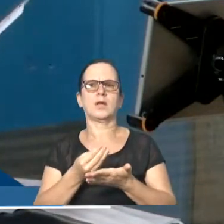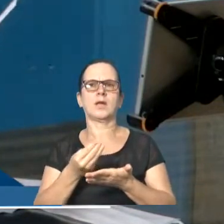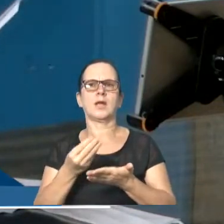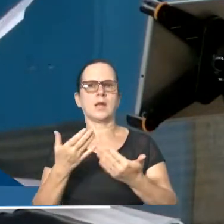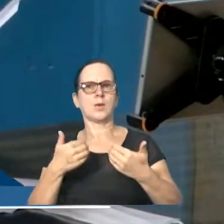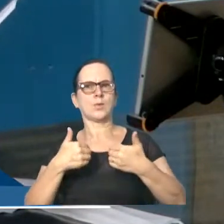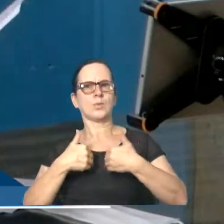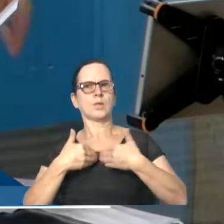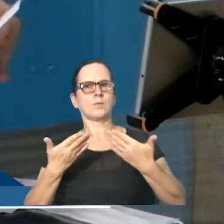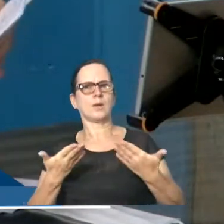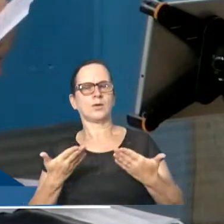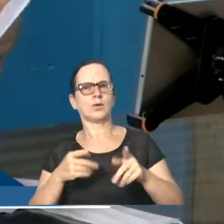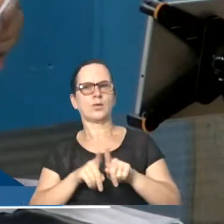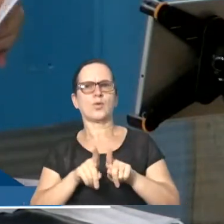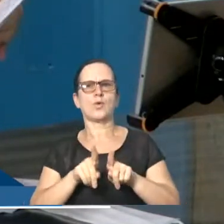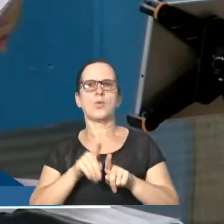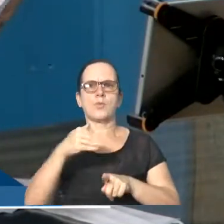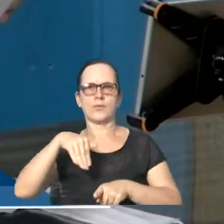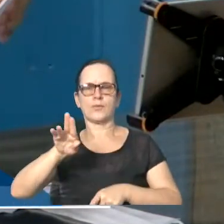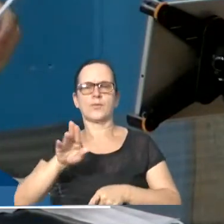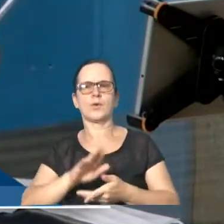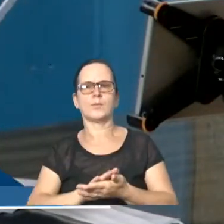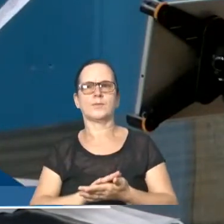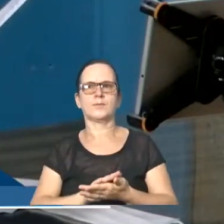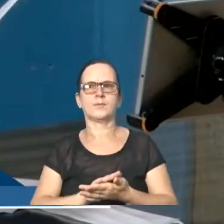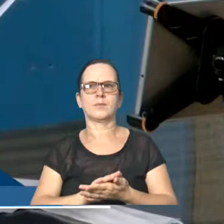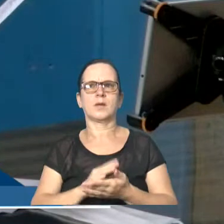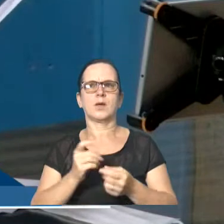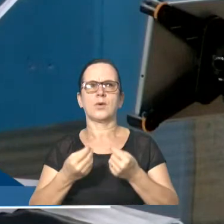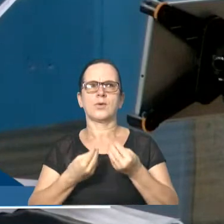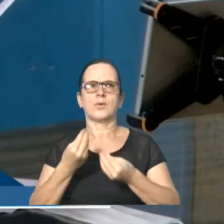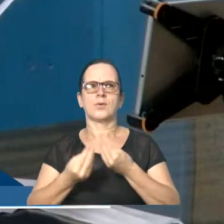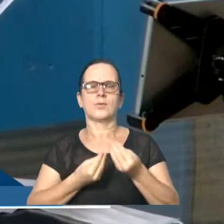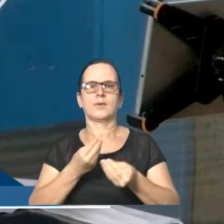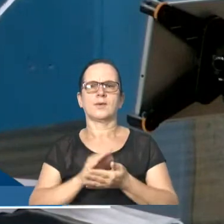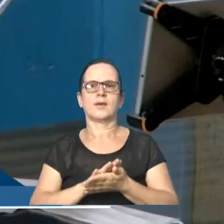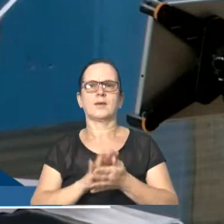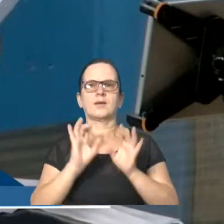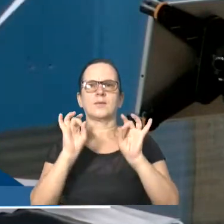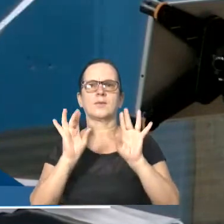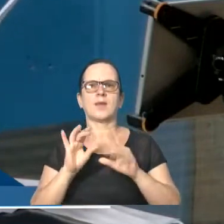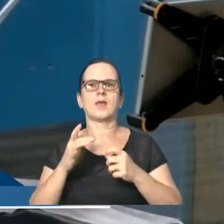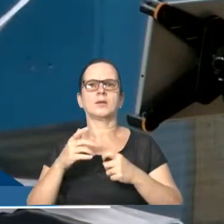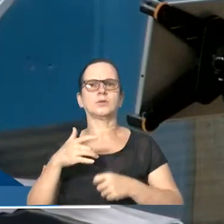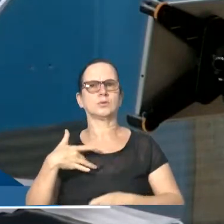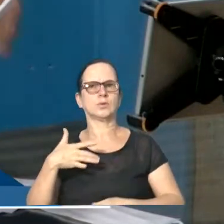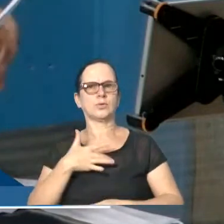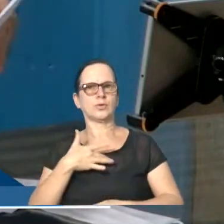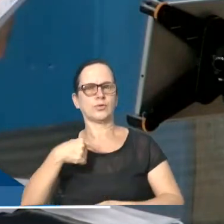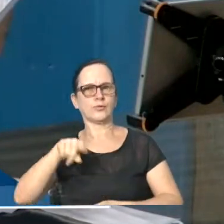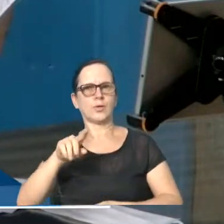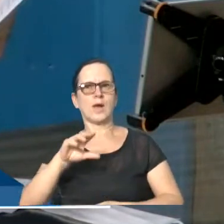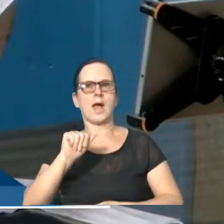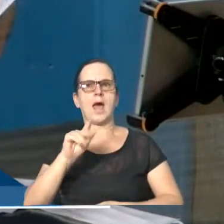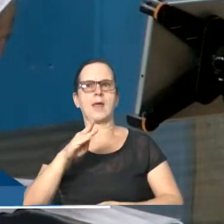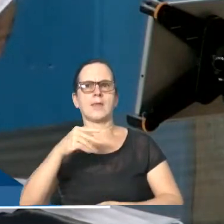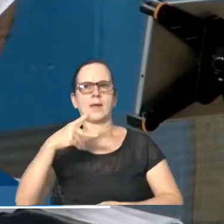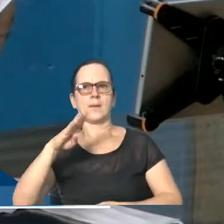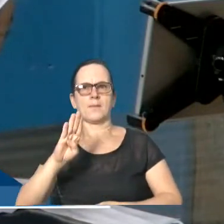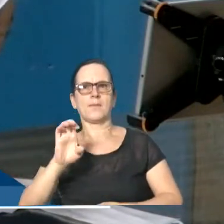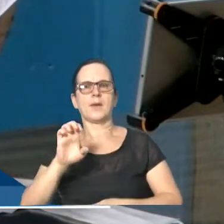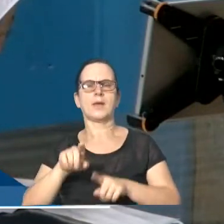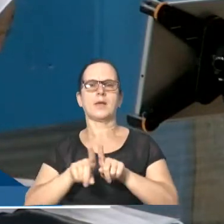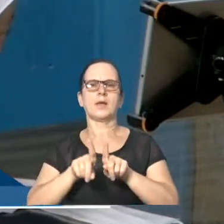saúde? Vamos lá, na vigilância epidemiológica. Como está a oferta de especialidade de saúde? Vamos lá, na DAB. Como está a